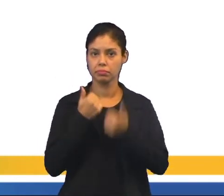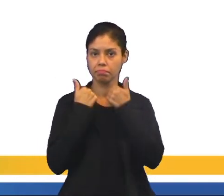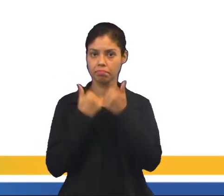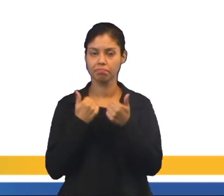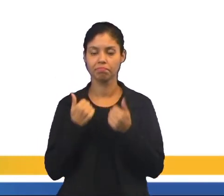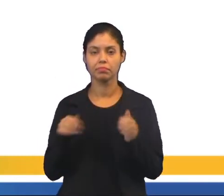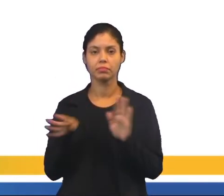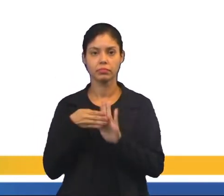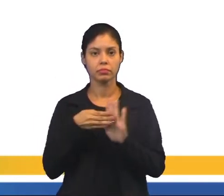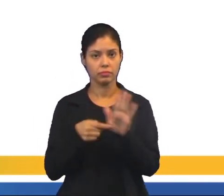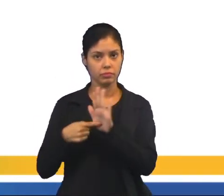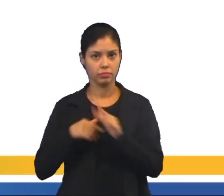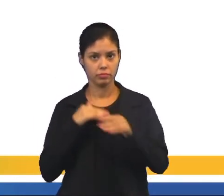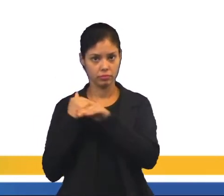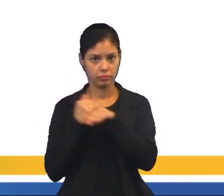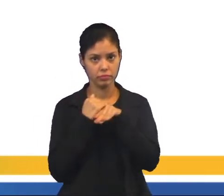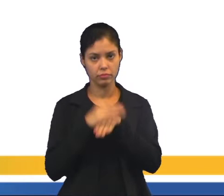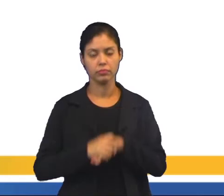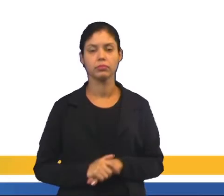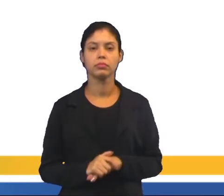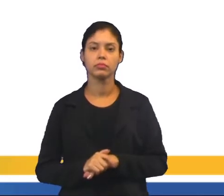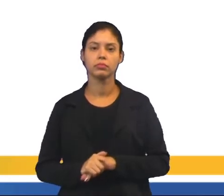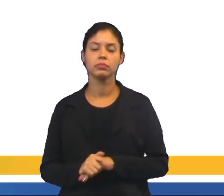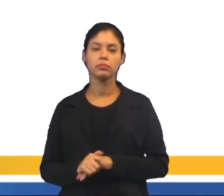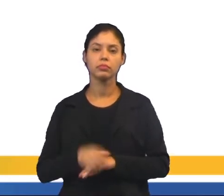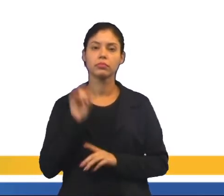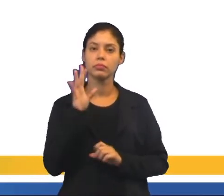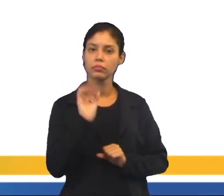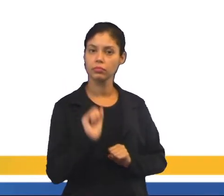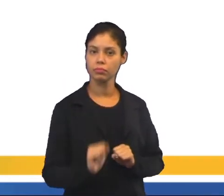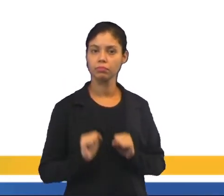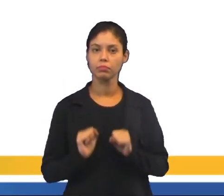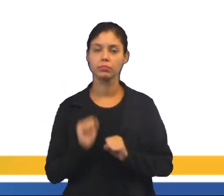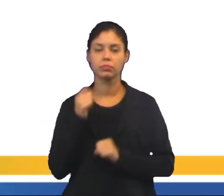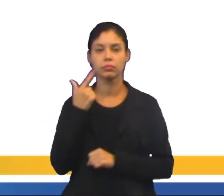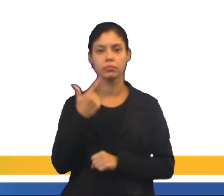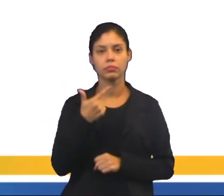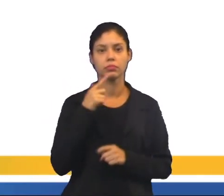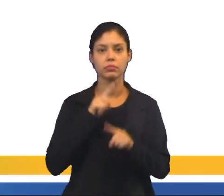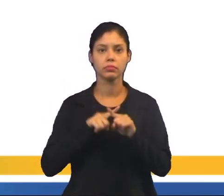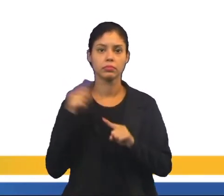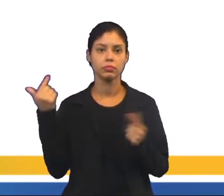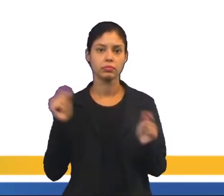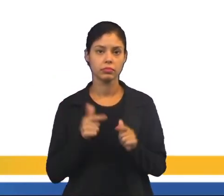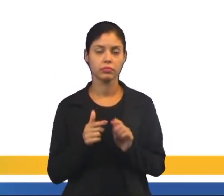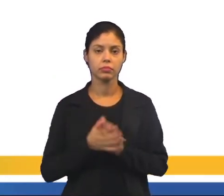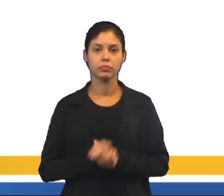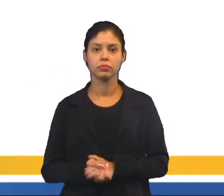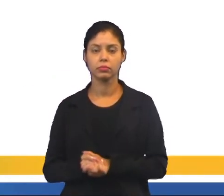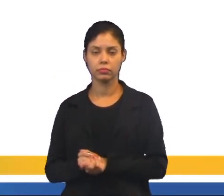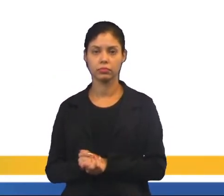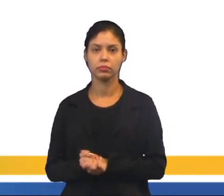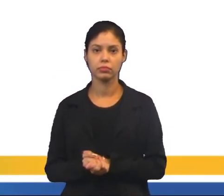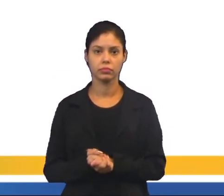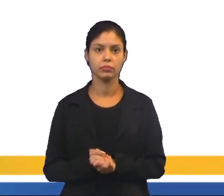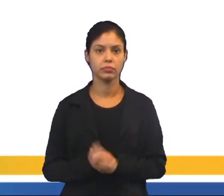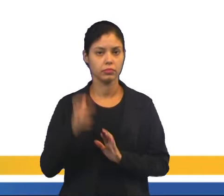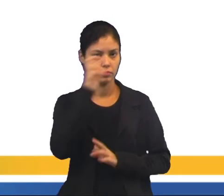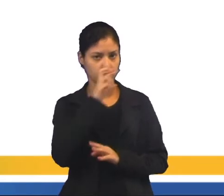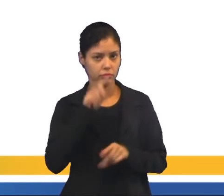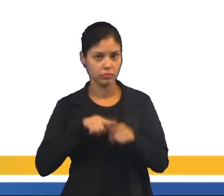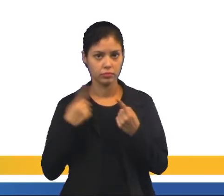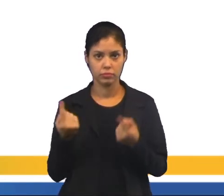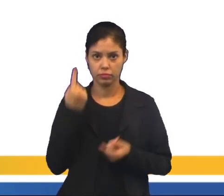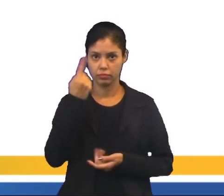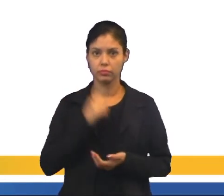sua proporcionalidade. Certinho? Então, só podia ser 2 vezes menor. Vamos analisar mais